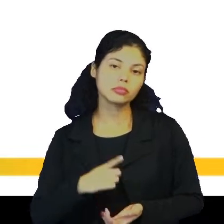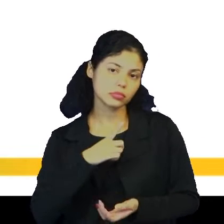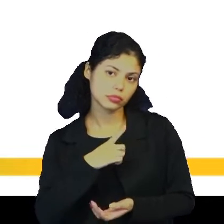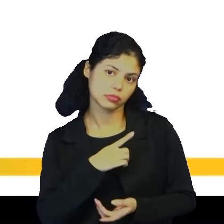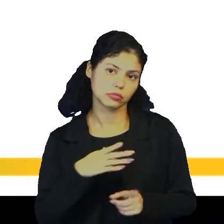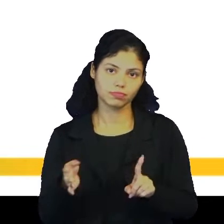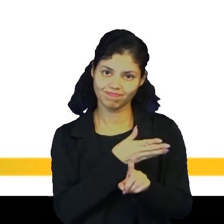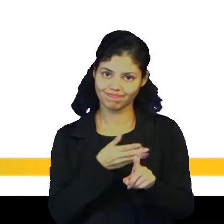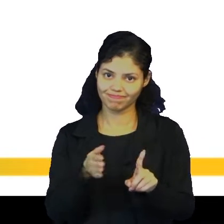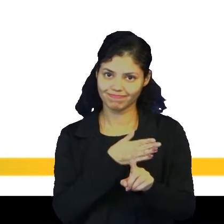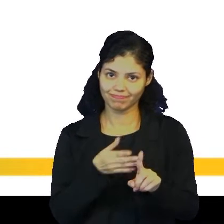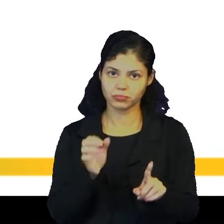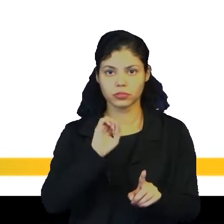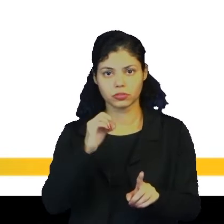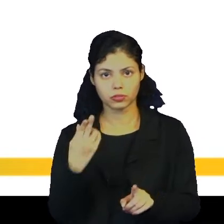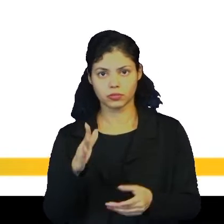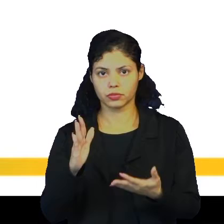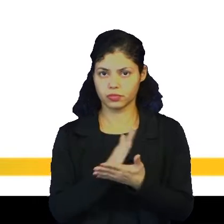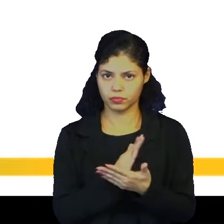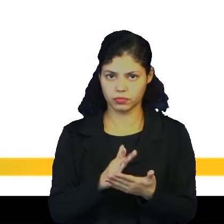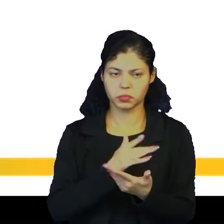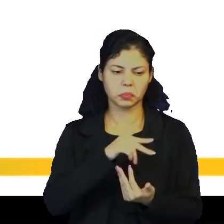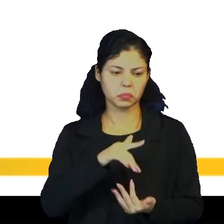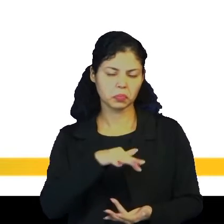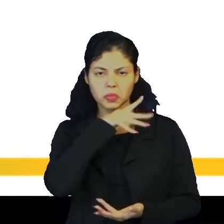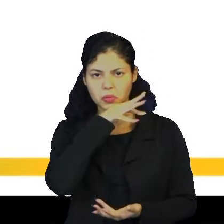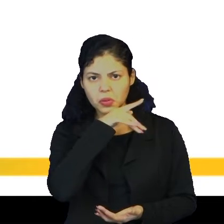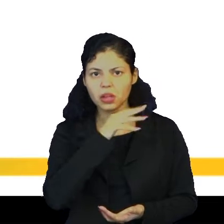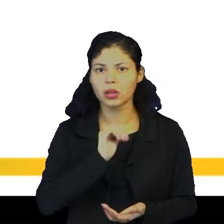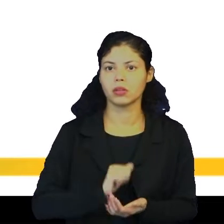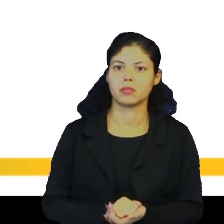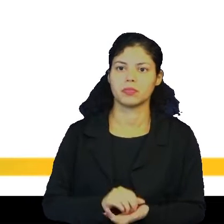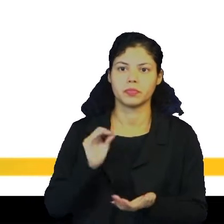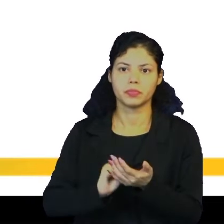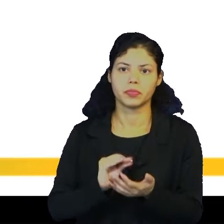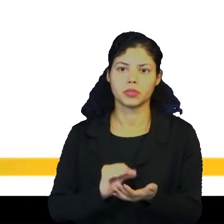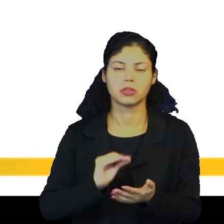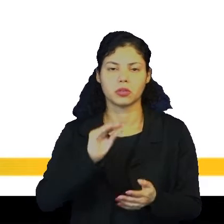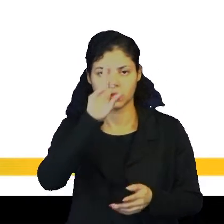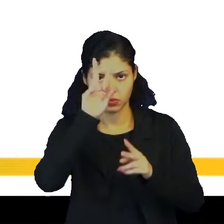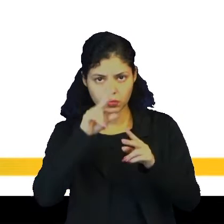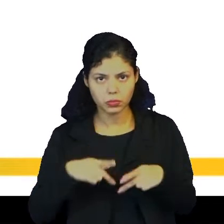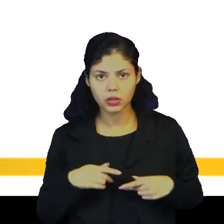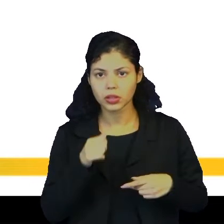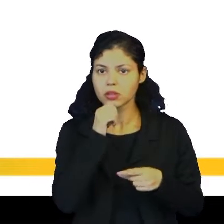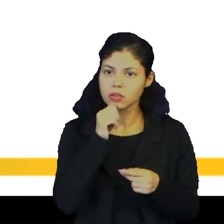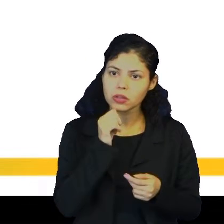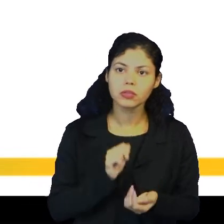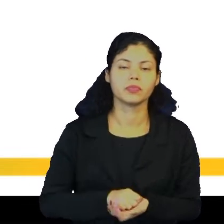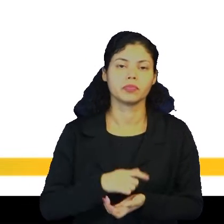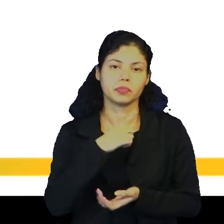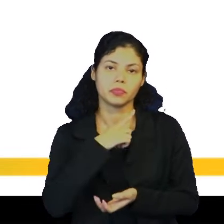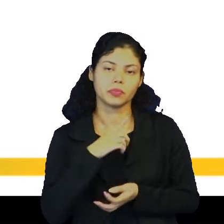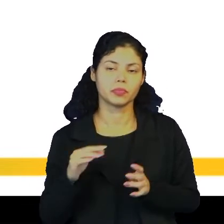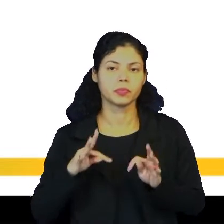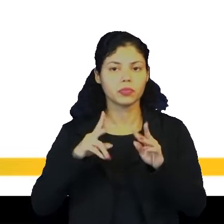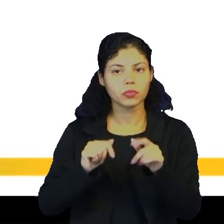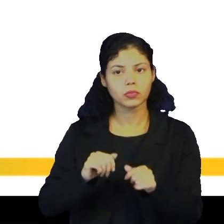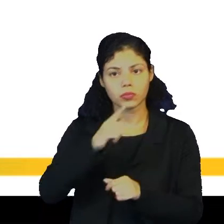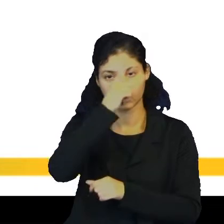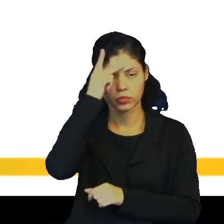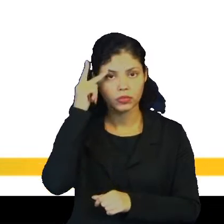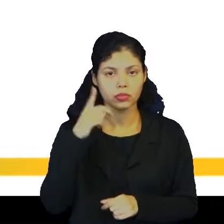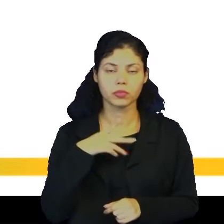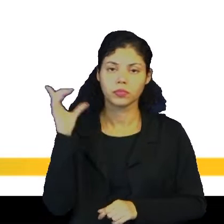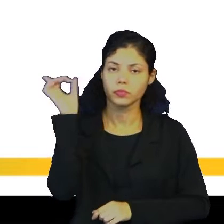a tortura, nem a tratamento ou castigo cruel, desumano ou degradante, Então, a gente tem aí, toda pessoa